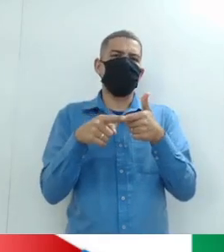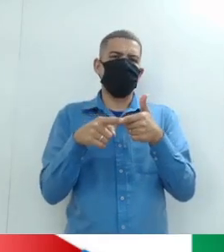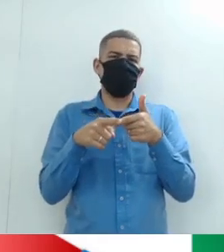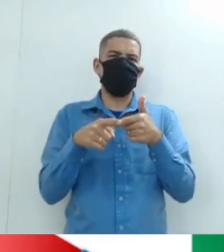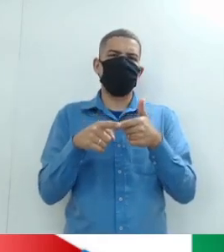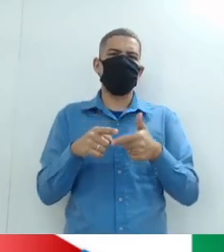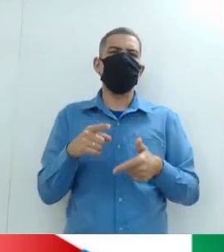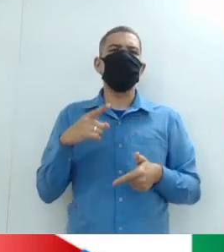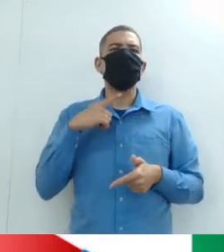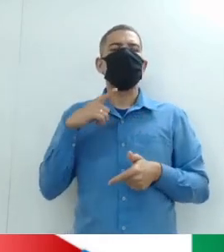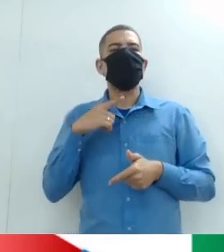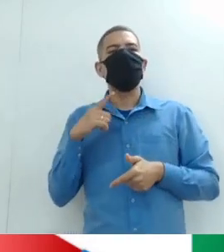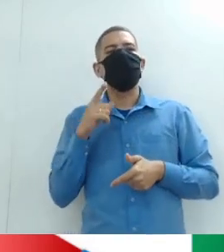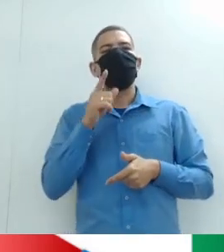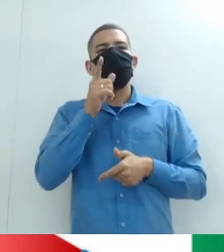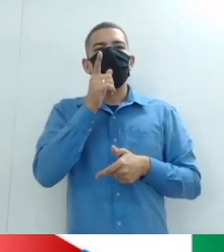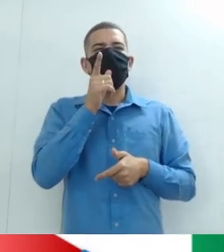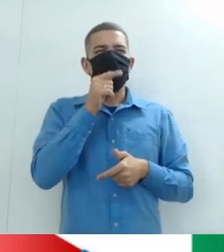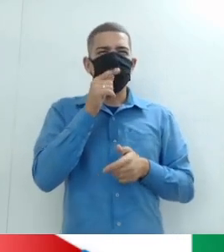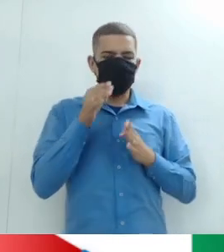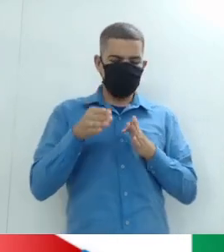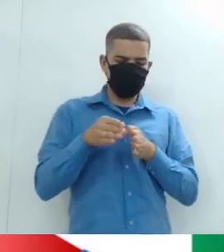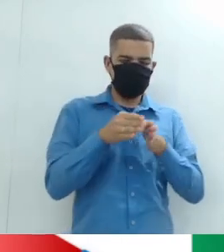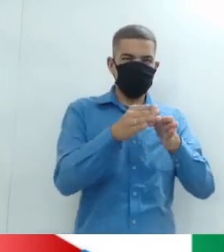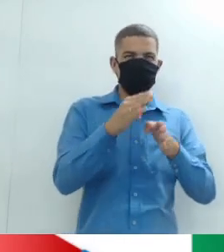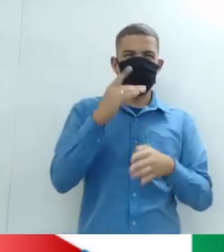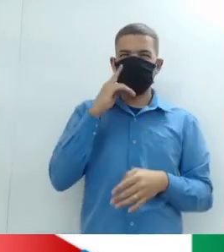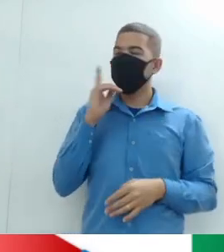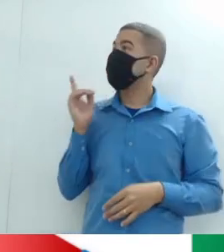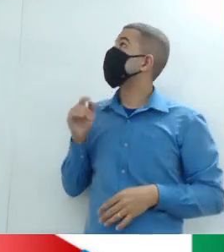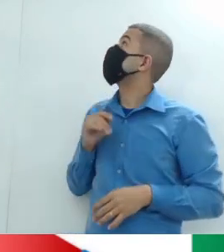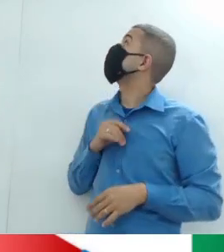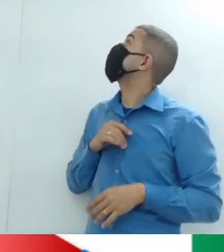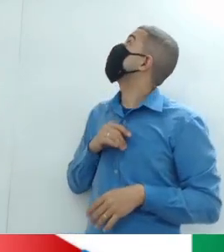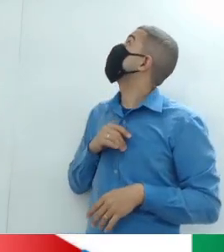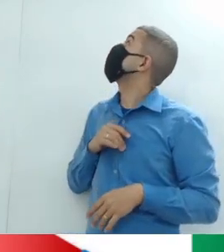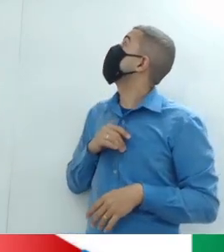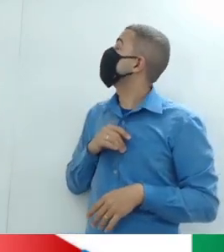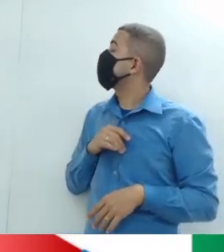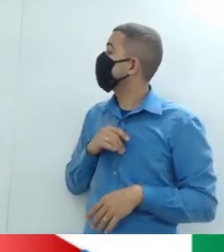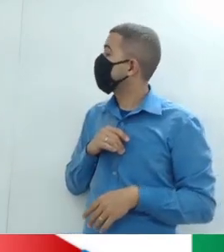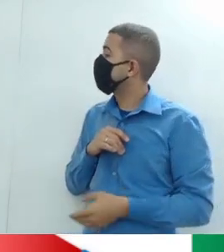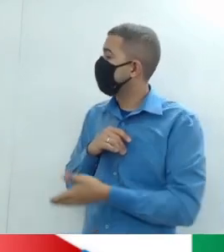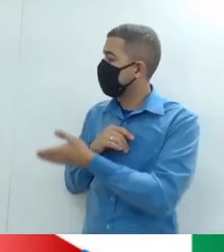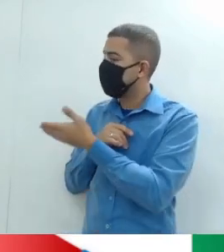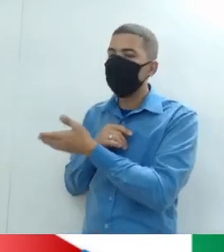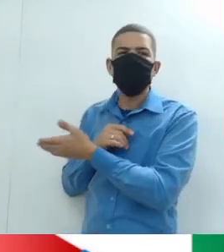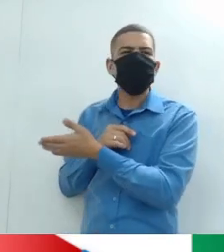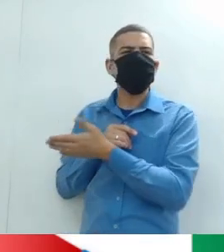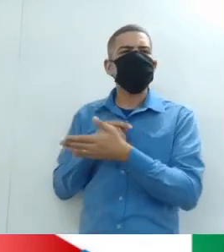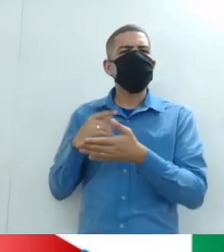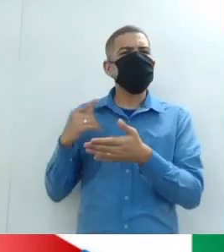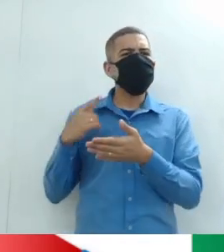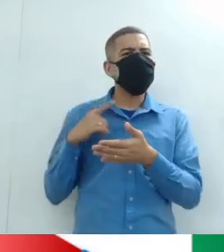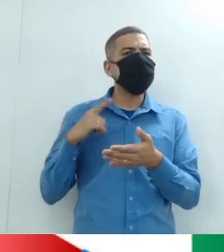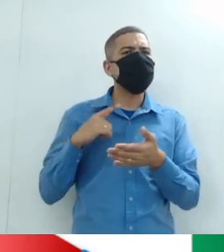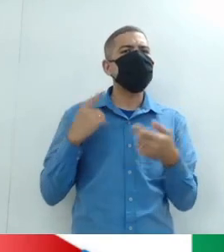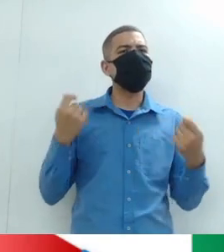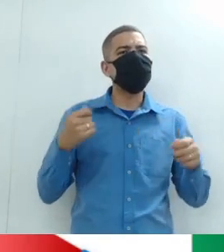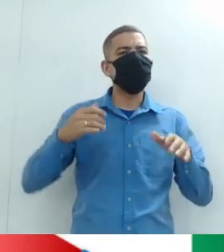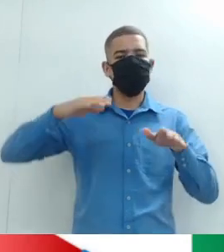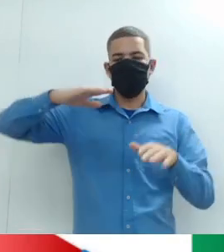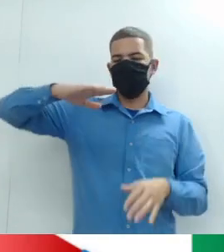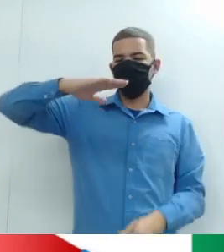isso aconteça, a água tem que vir pela gravidade, tá? Então, ele tem um momento maior para